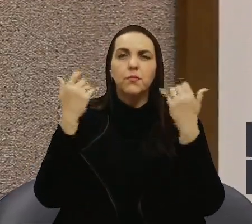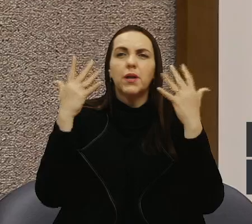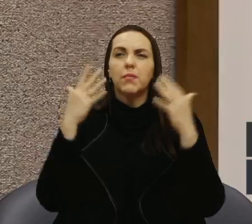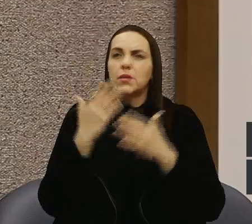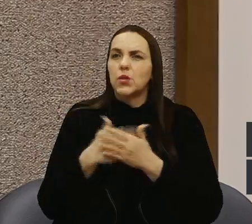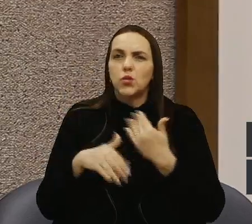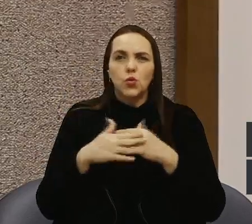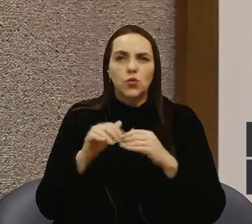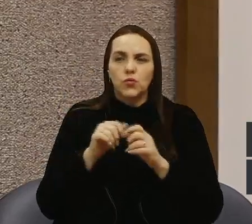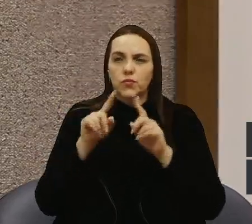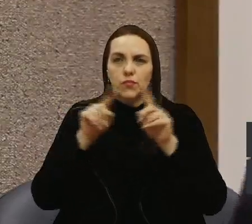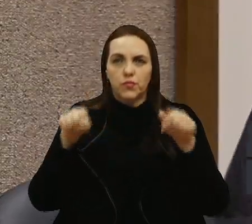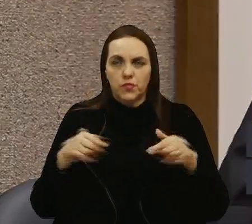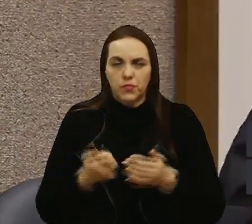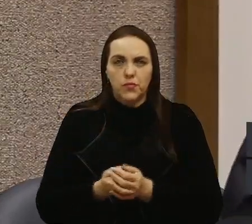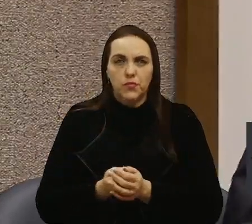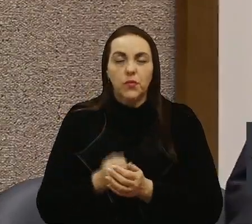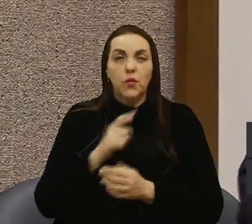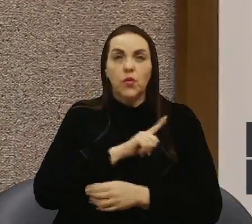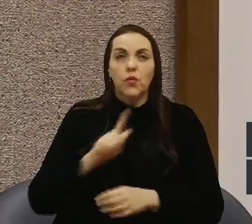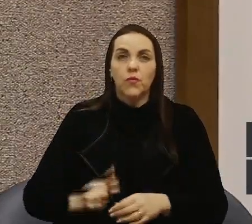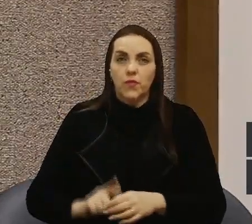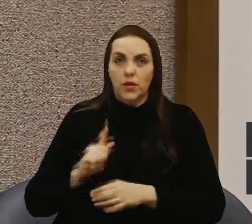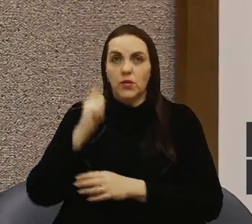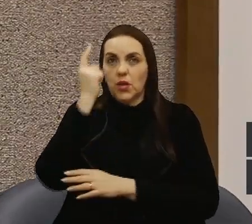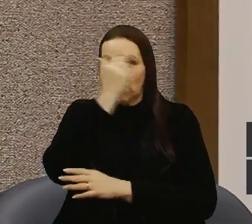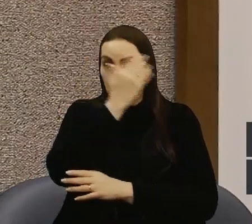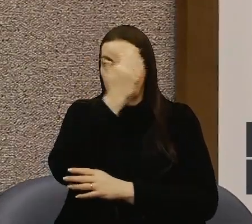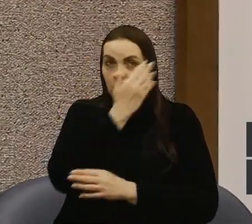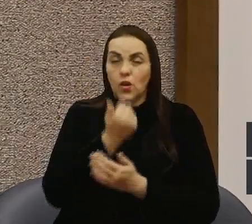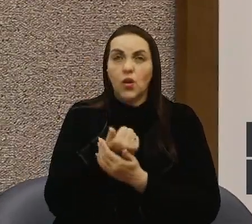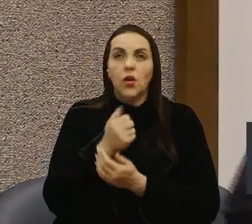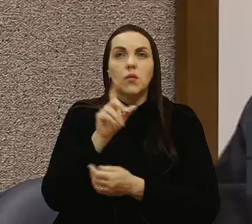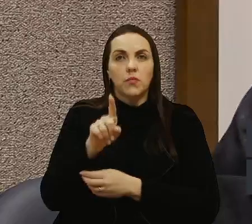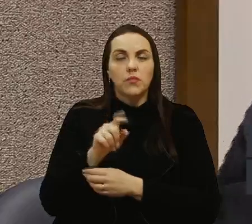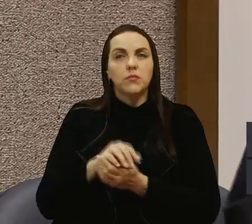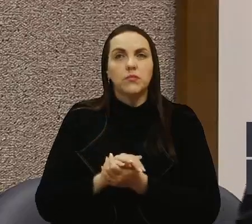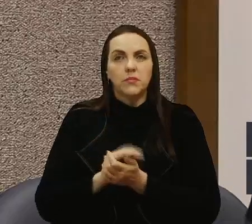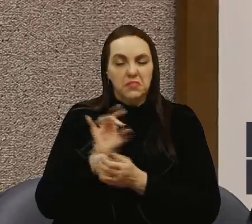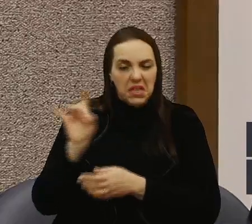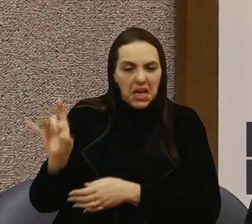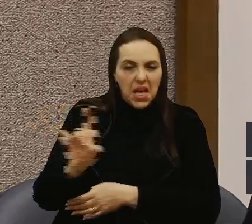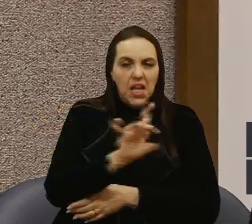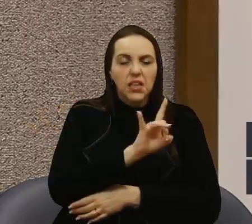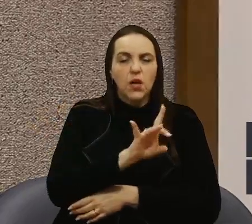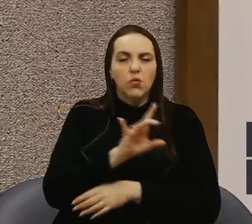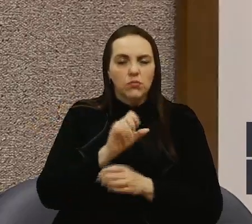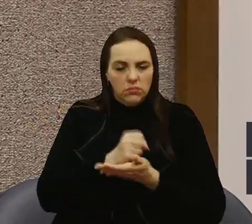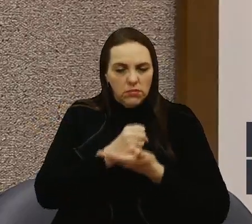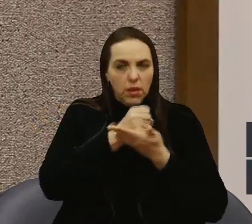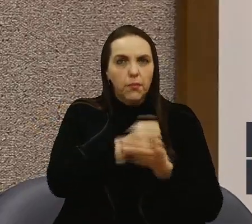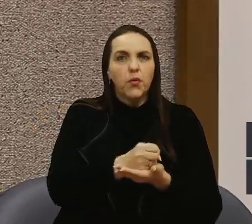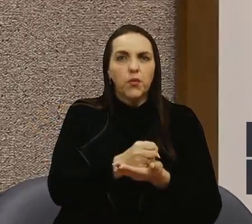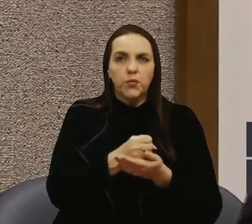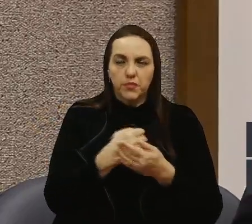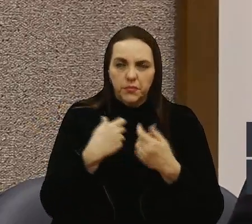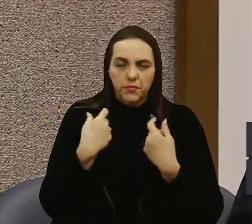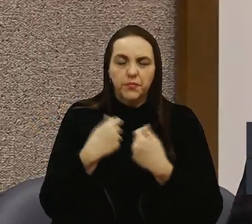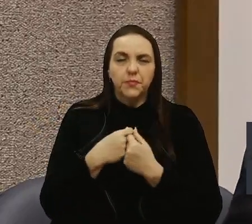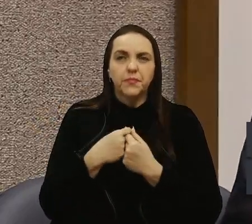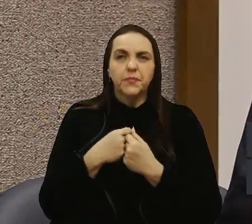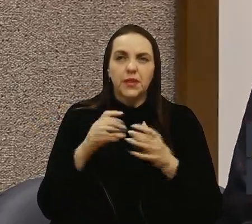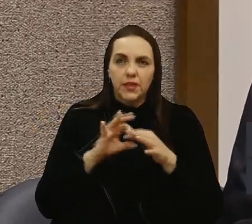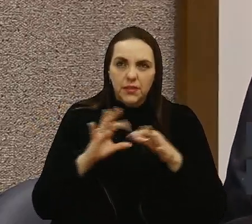servidores. O governo Adiló colocando camisa 10 em cada secretaria, e a gente fica muito feliz,